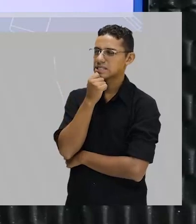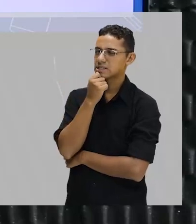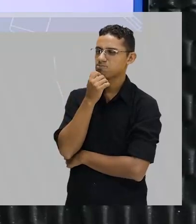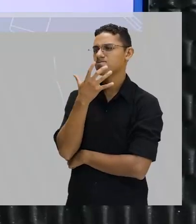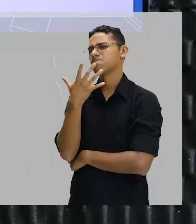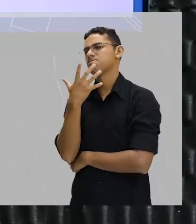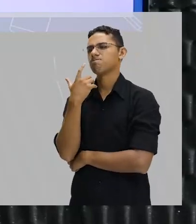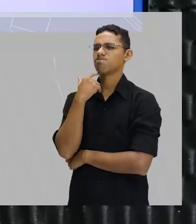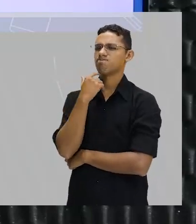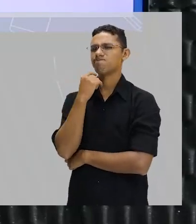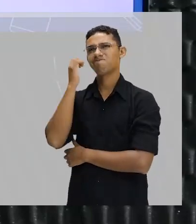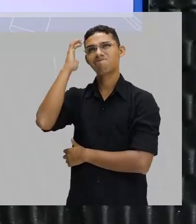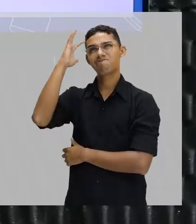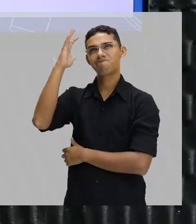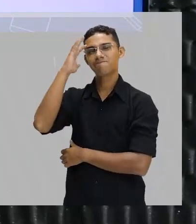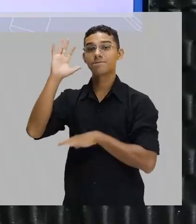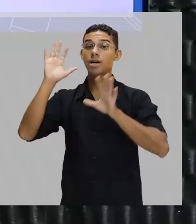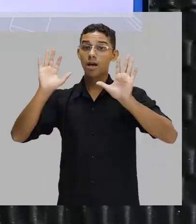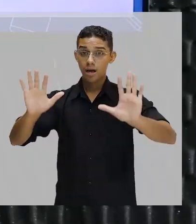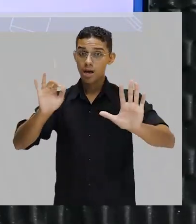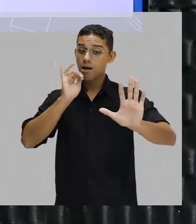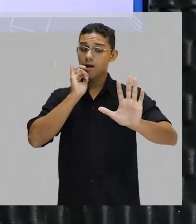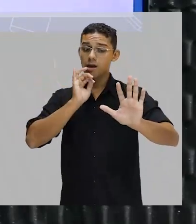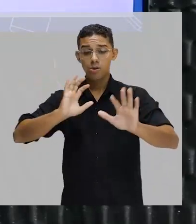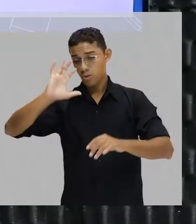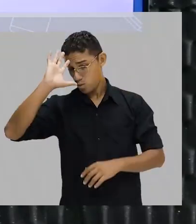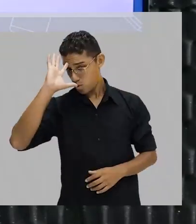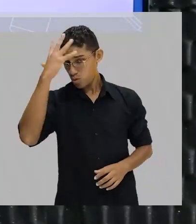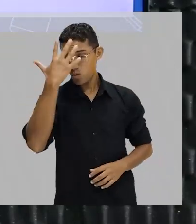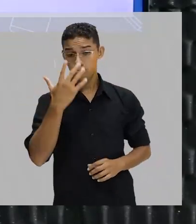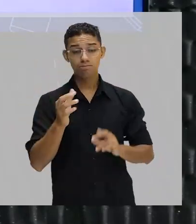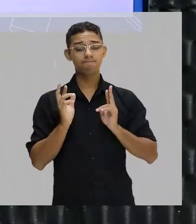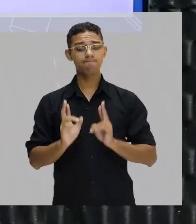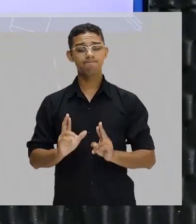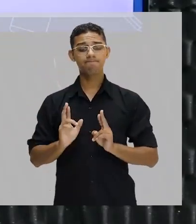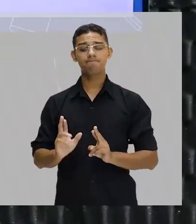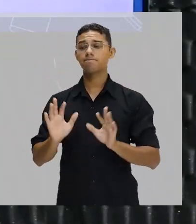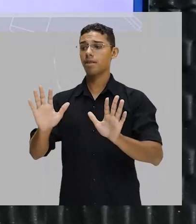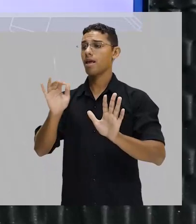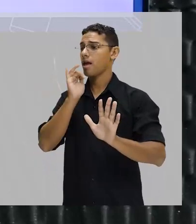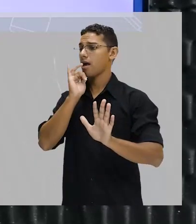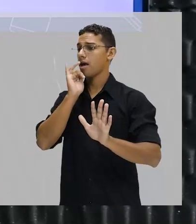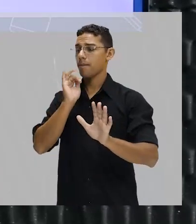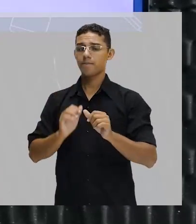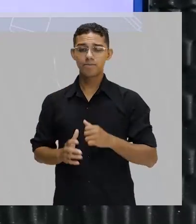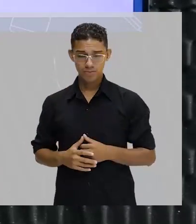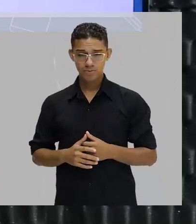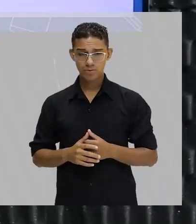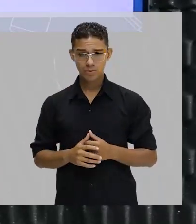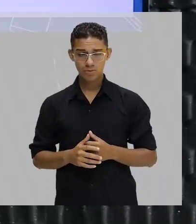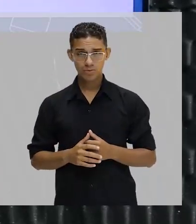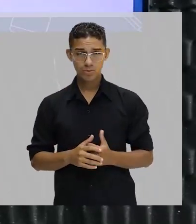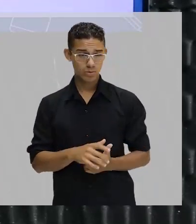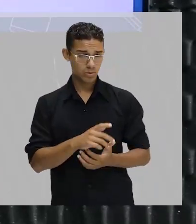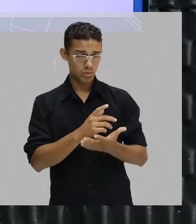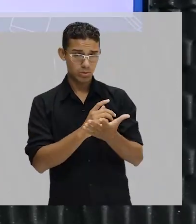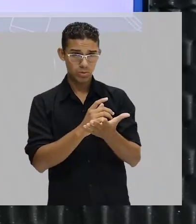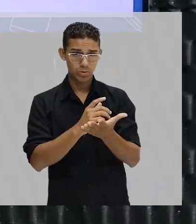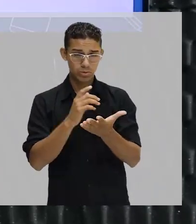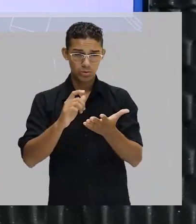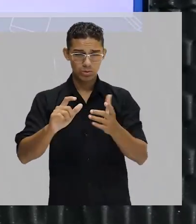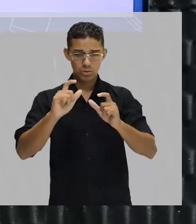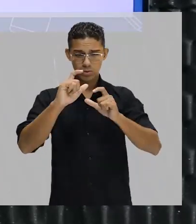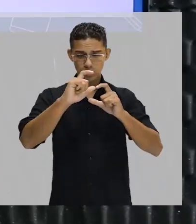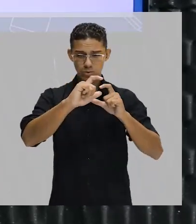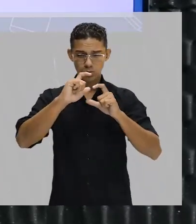Acontecimento ou resultado totalmente do que eram as expectativas, né? Principalmente na charge, nas tirinhas, você